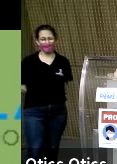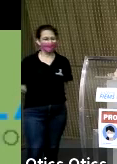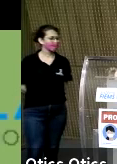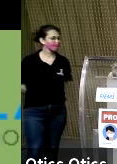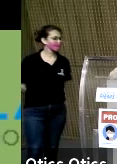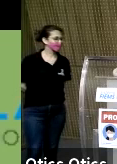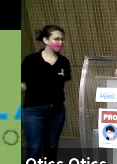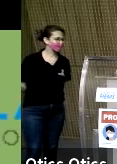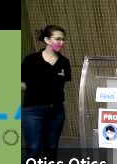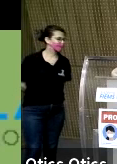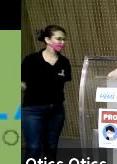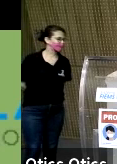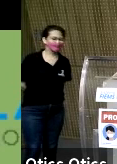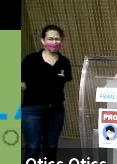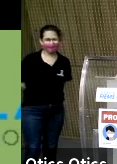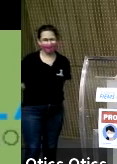Estratégias.